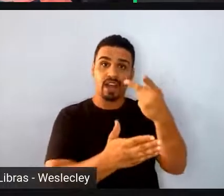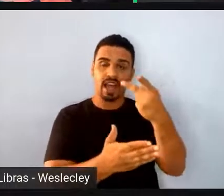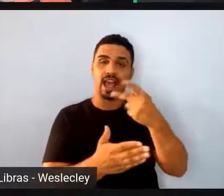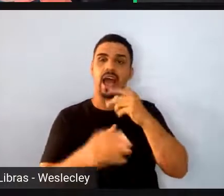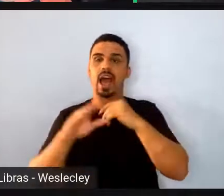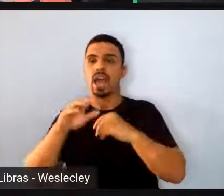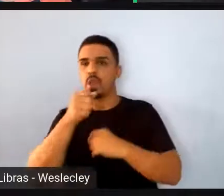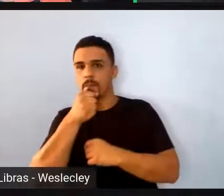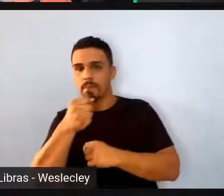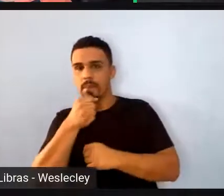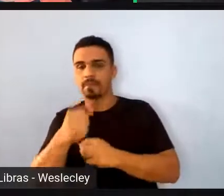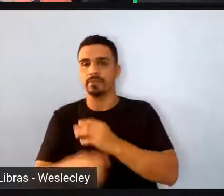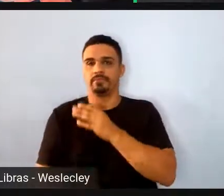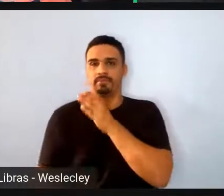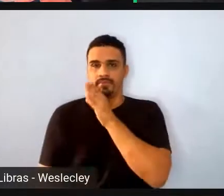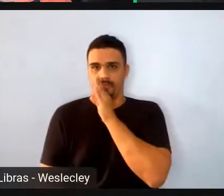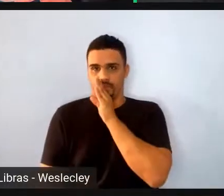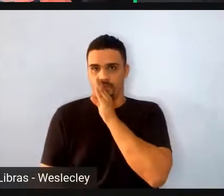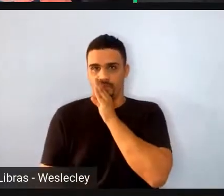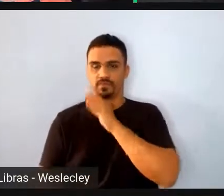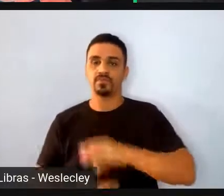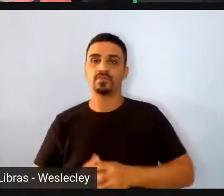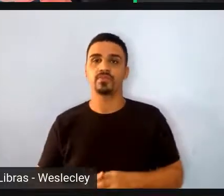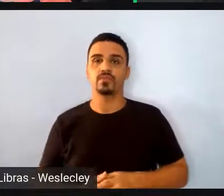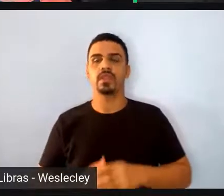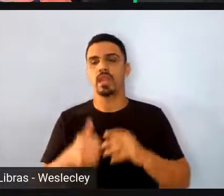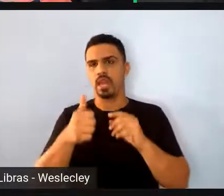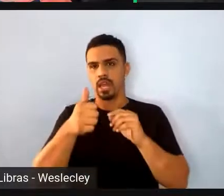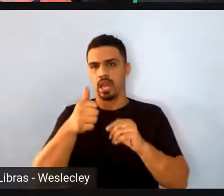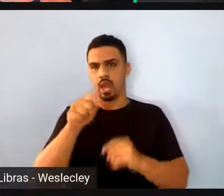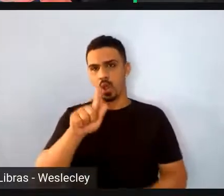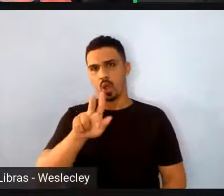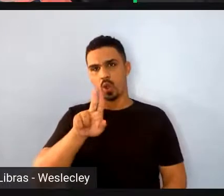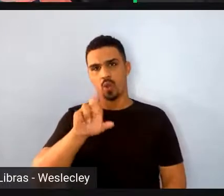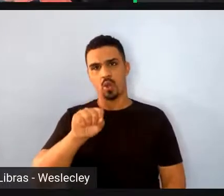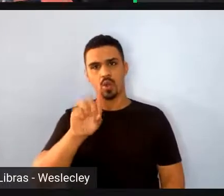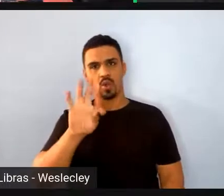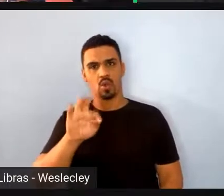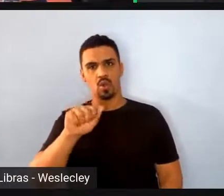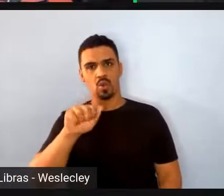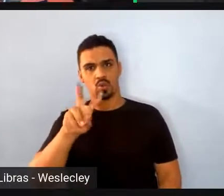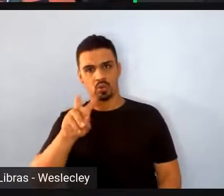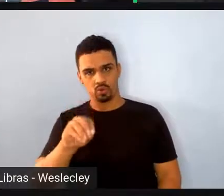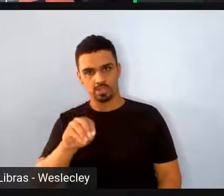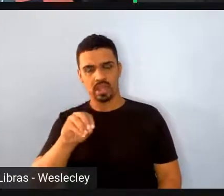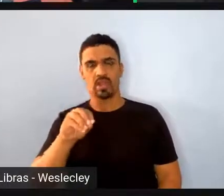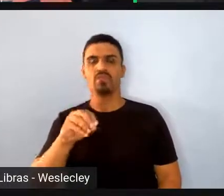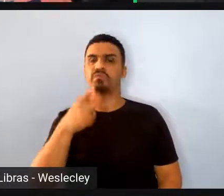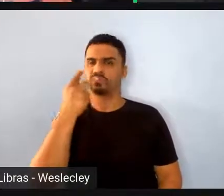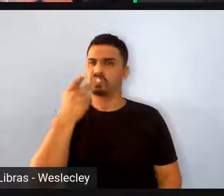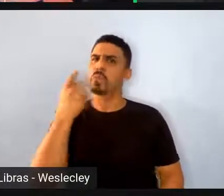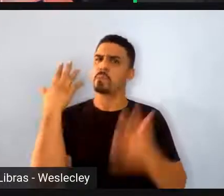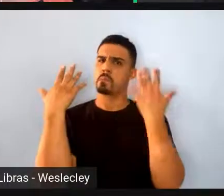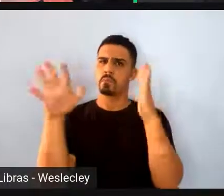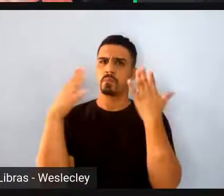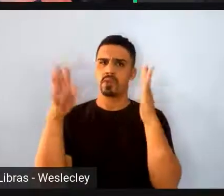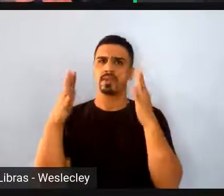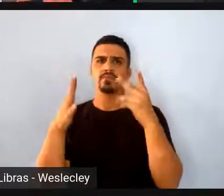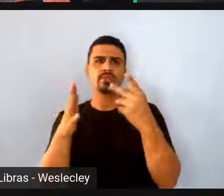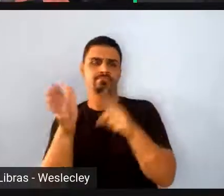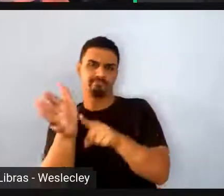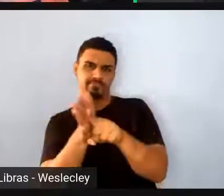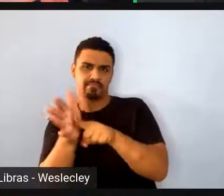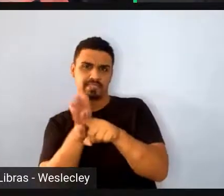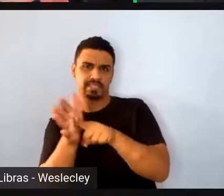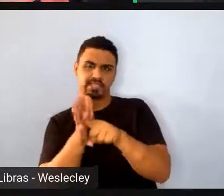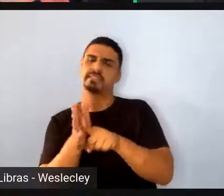estão assistindo. Primeiro, o Gustavo Cavalcante está dando os parabéns pela sua pesquisa e está perguntando se o seu trabalho escrito